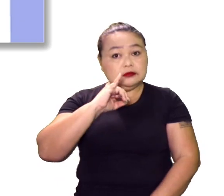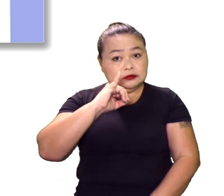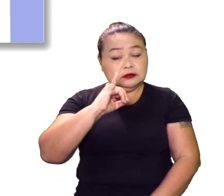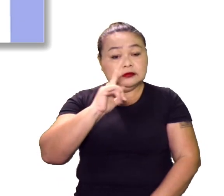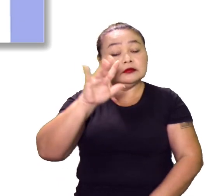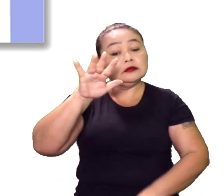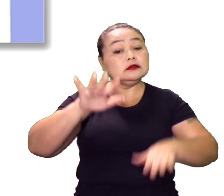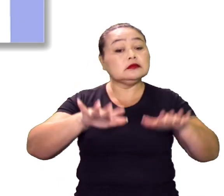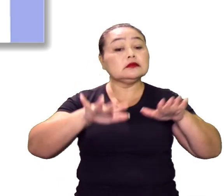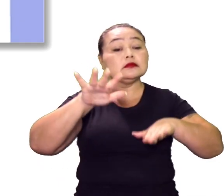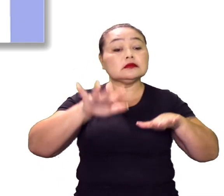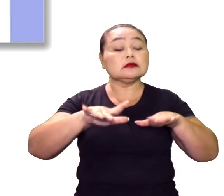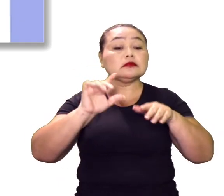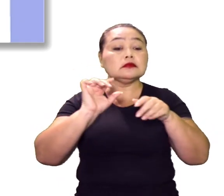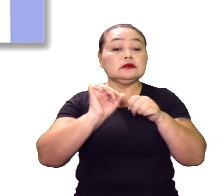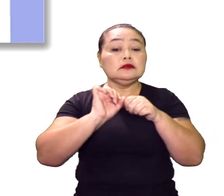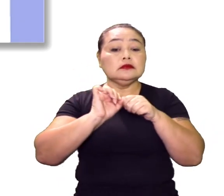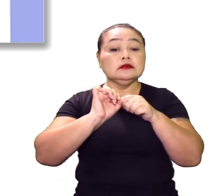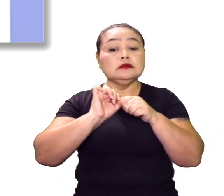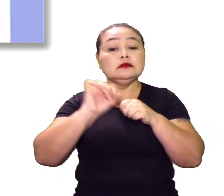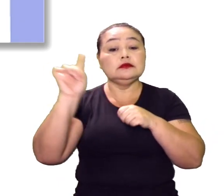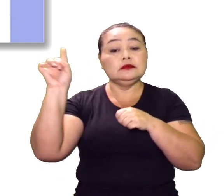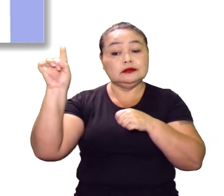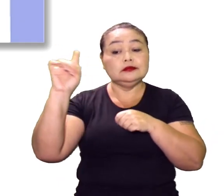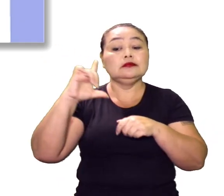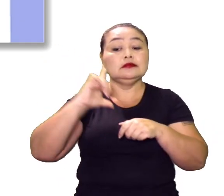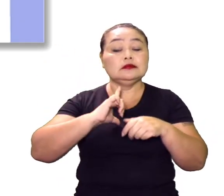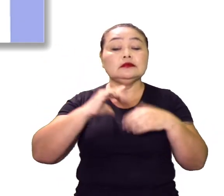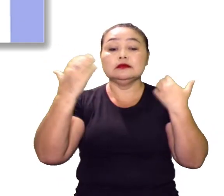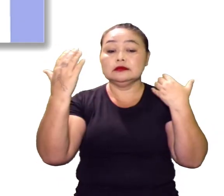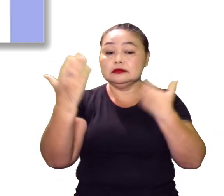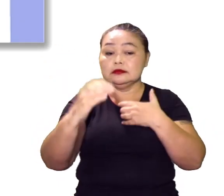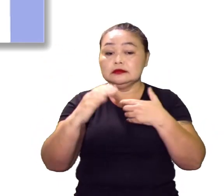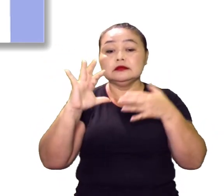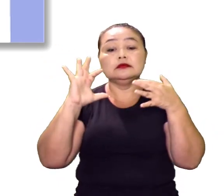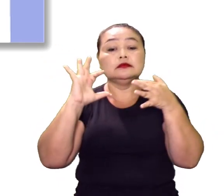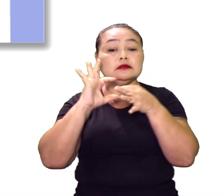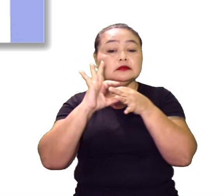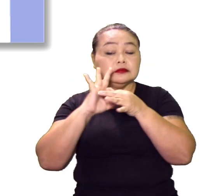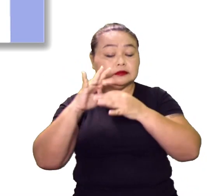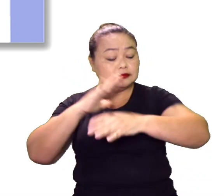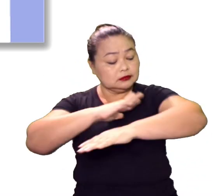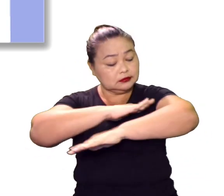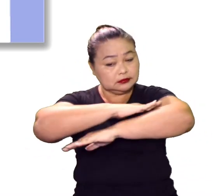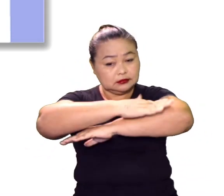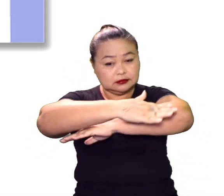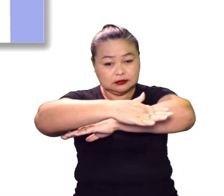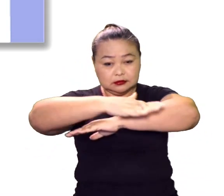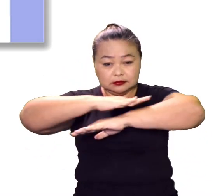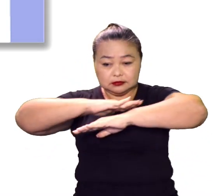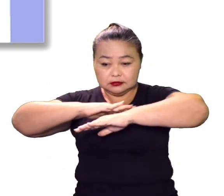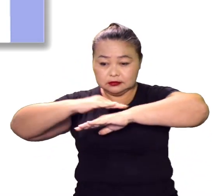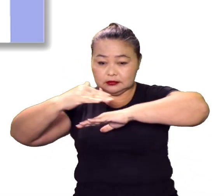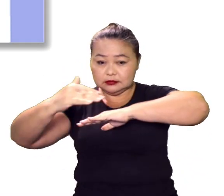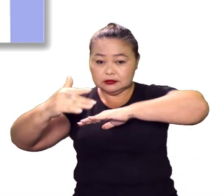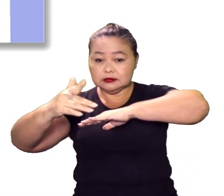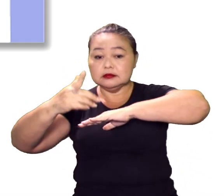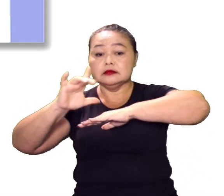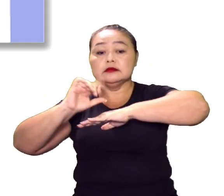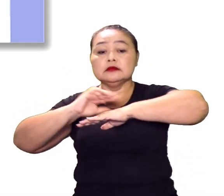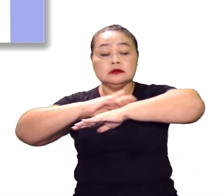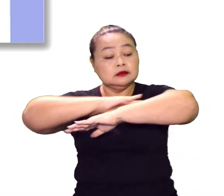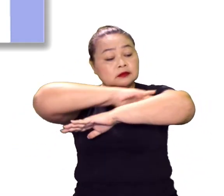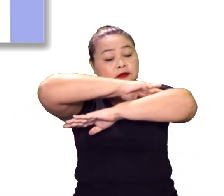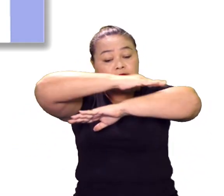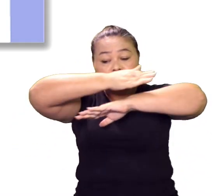ou outra isso aqui está em concurso. Ó, questão geológica cai em concurso, o